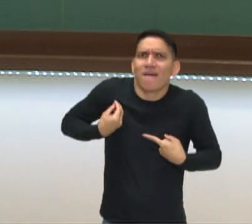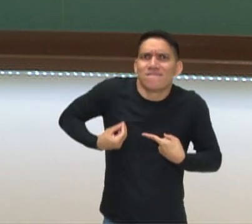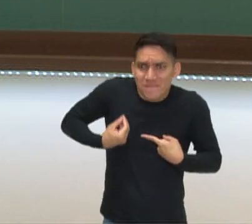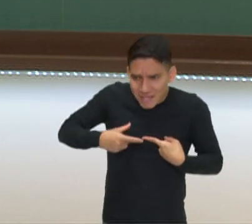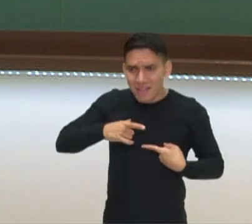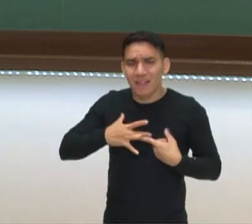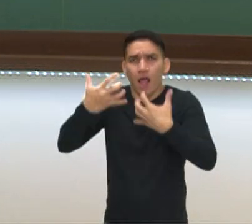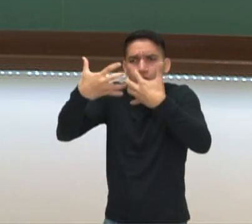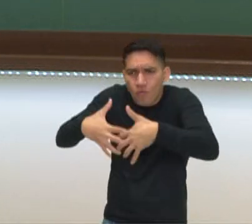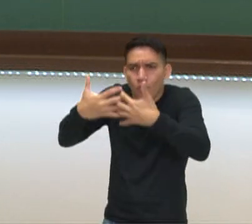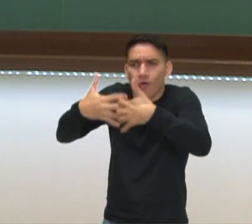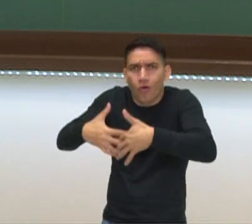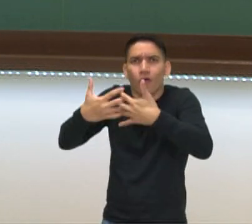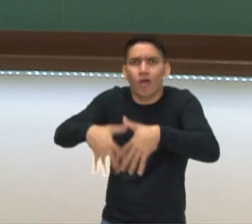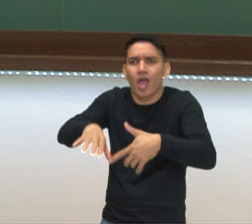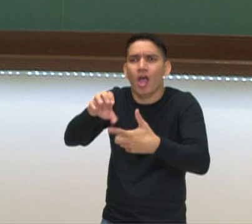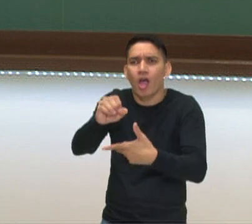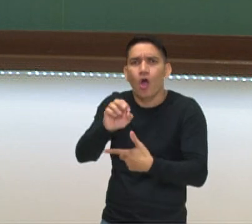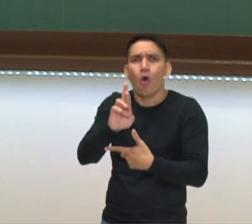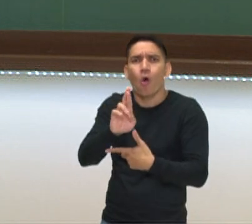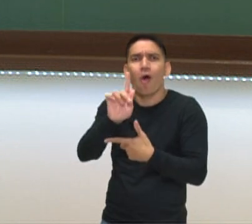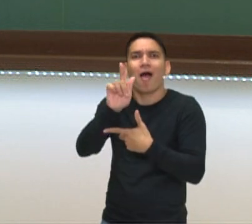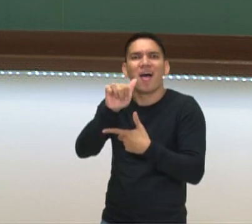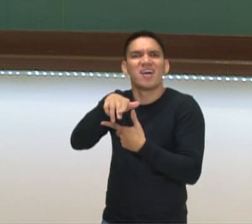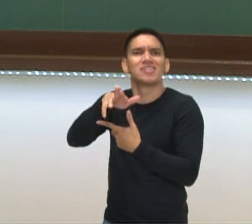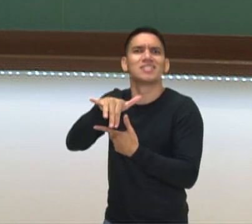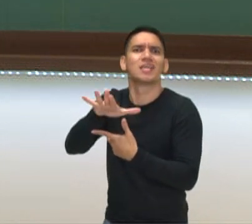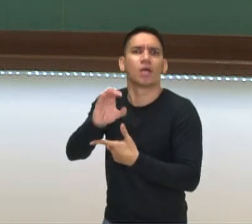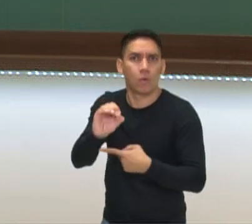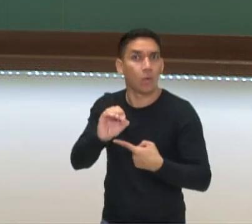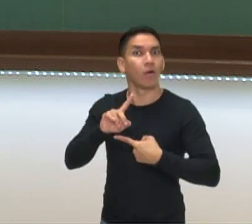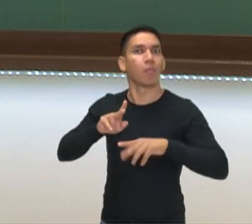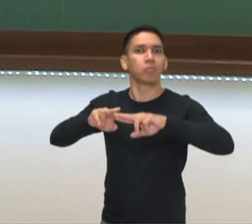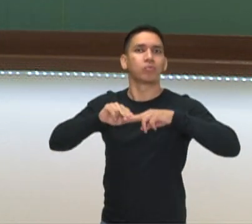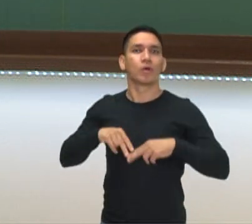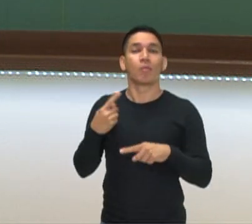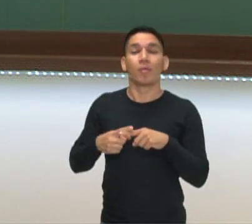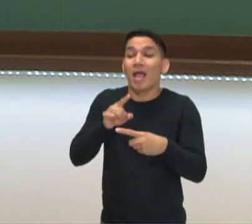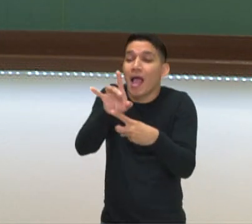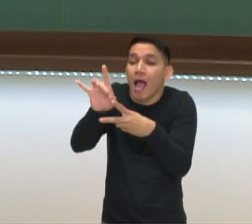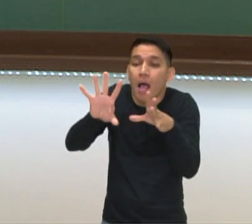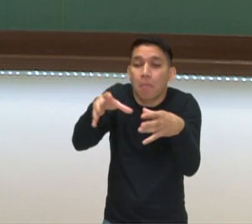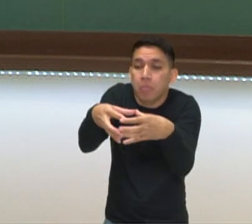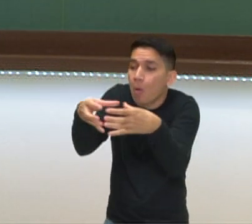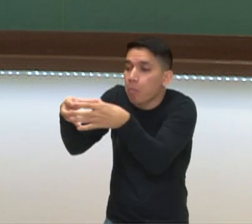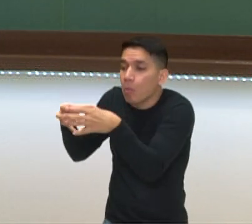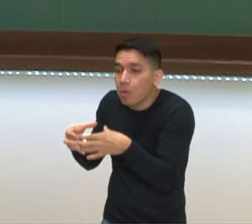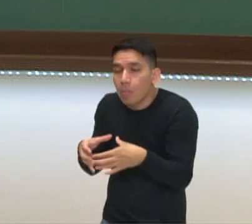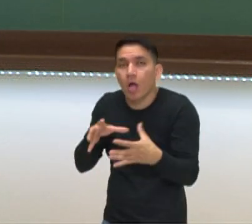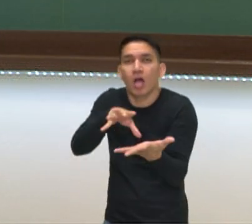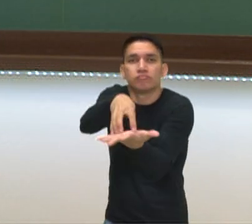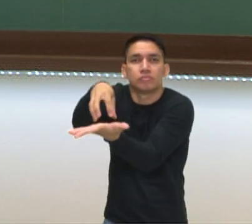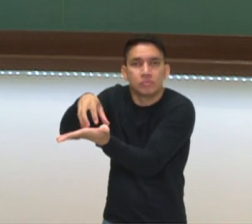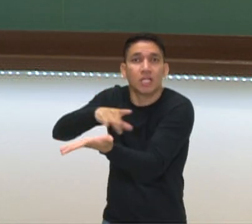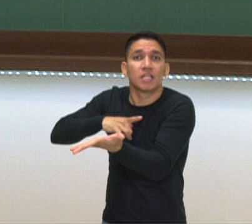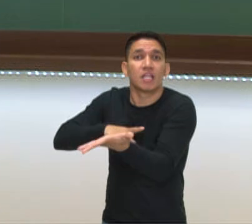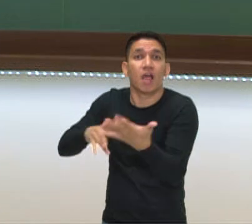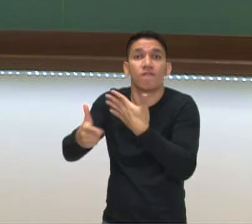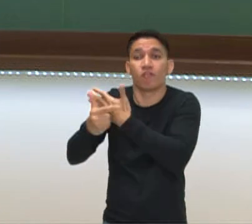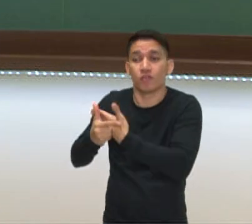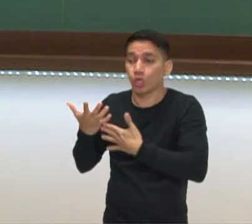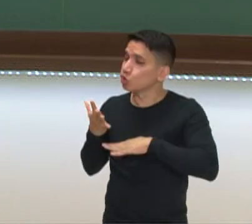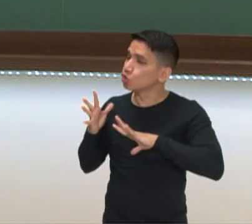está pensando quando ele chama de orgânica, solidariedade orgânica. Cada setorzinho vai ter a sua função e todos em prol